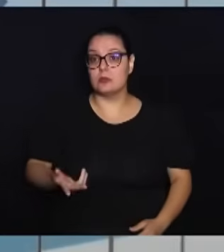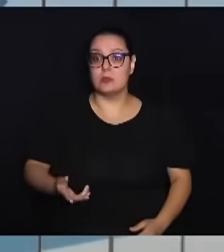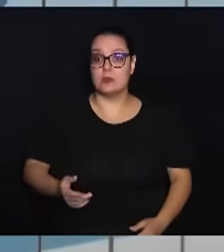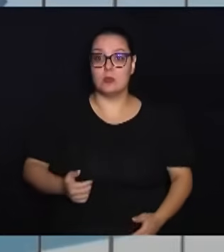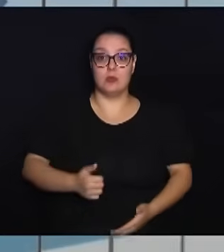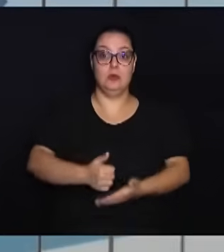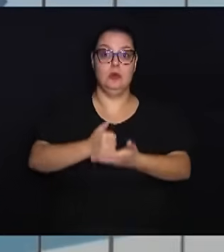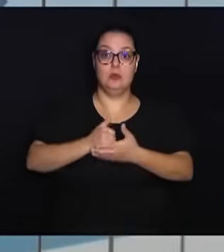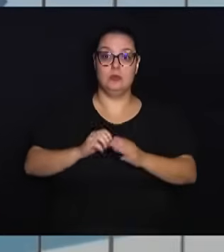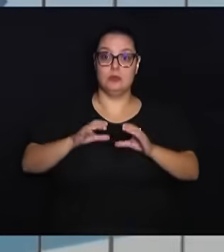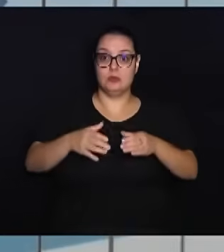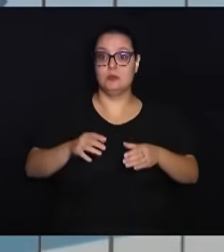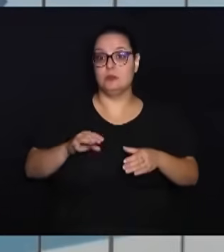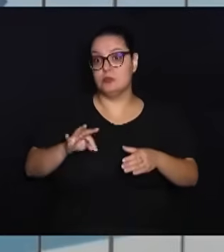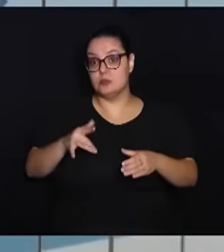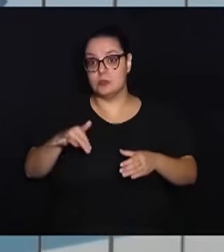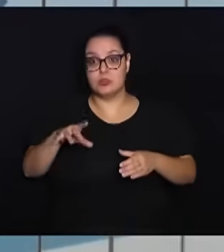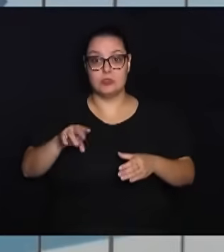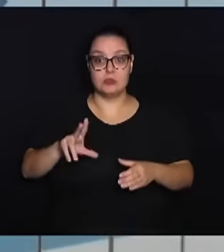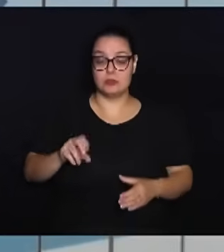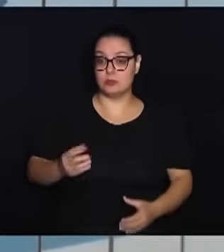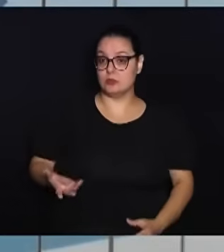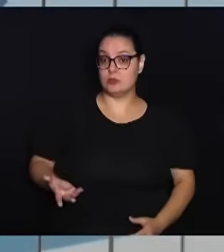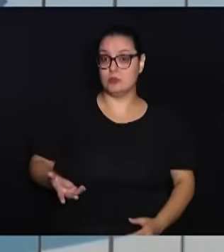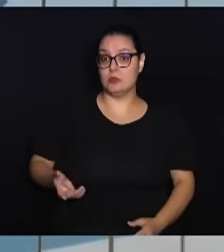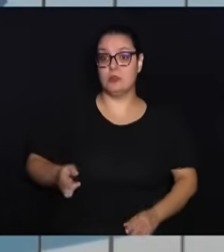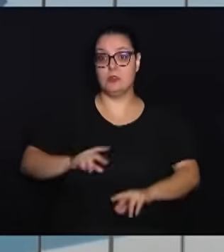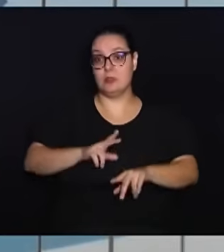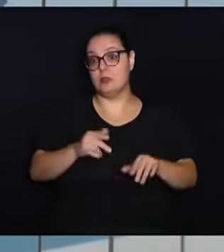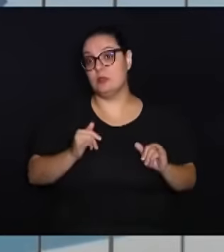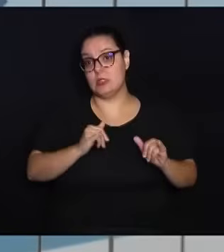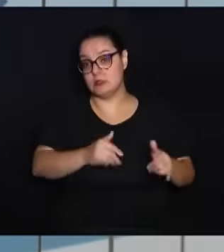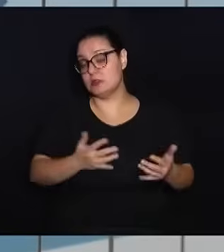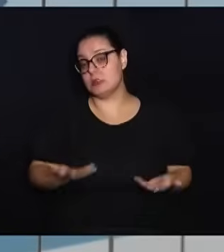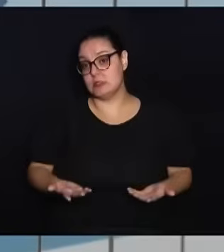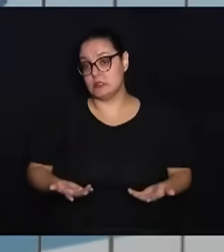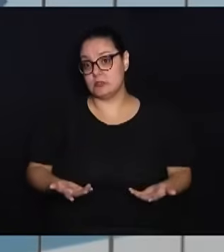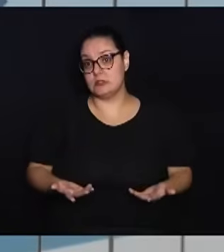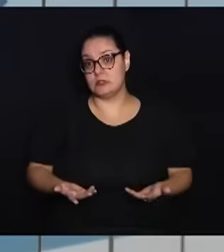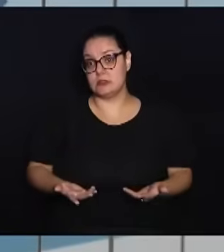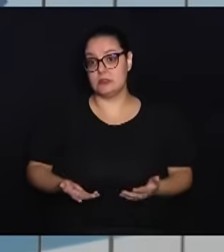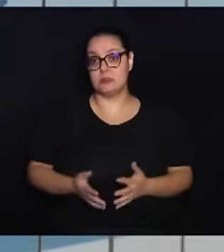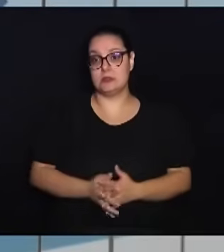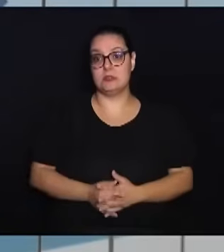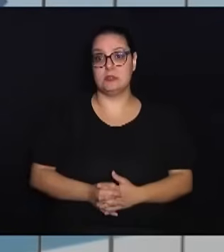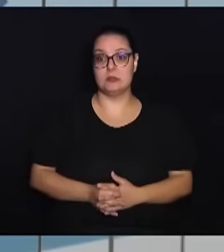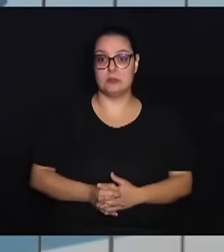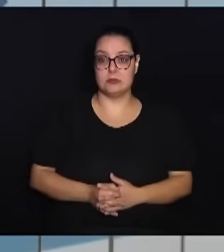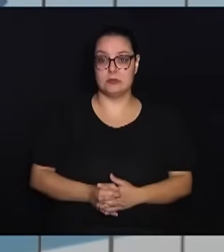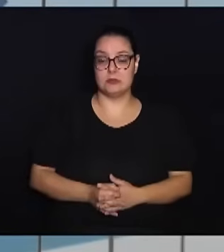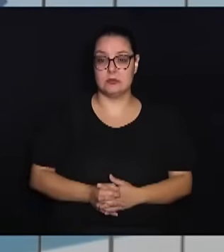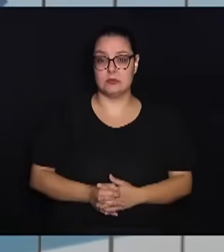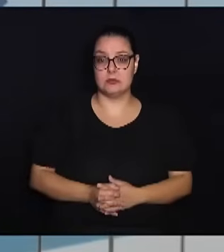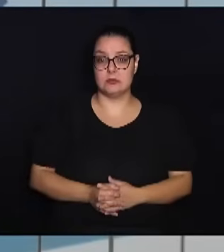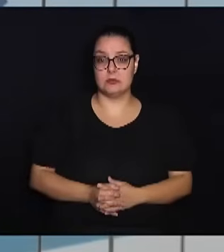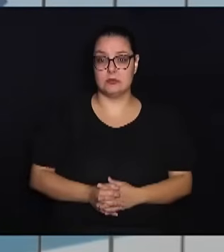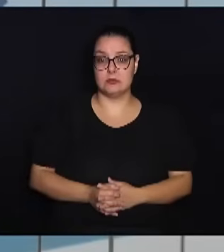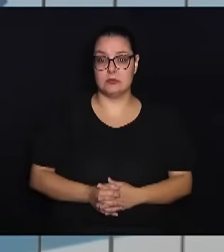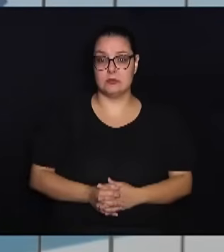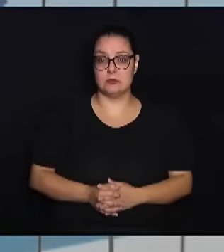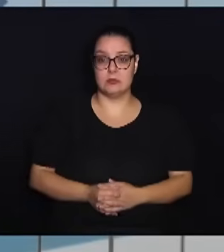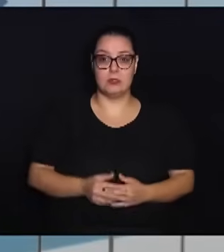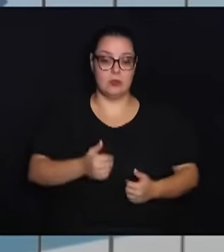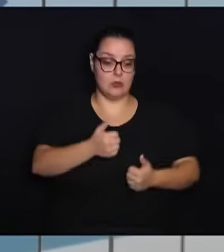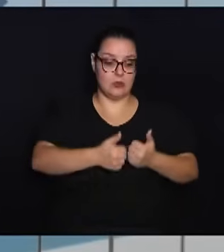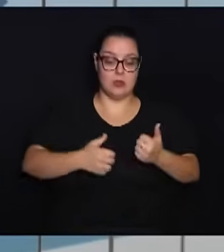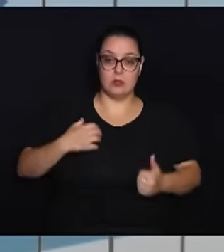sua seleção. E muitos desistiram, né? Se a gente acompanha o futebol da